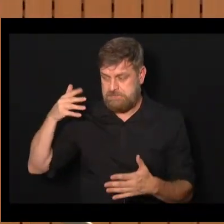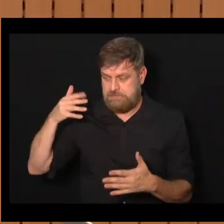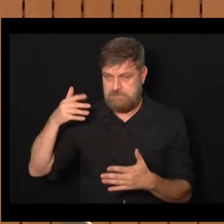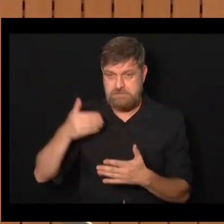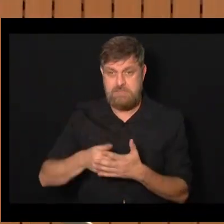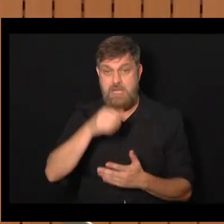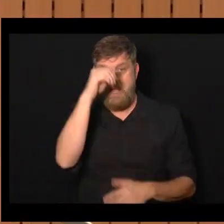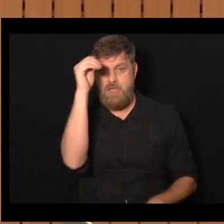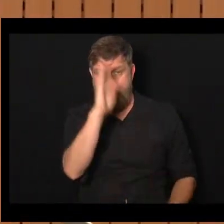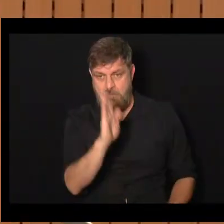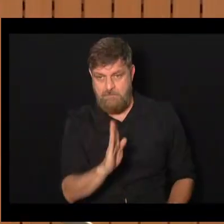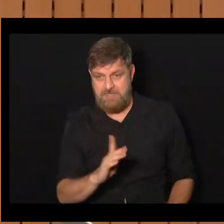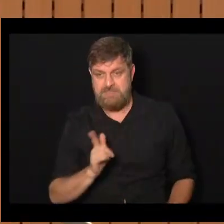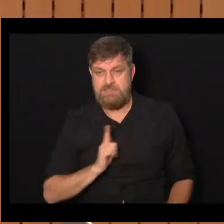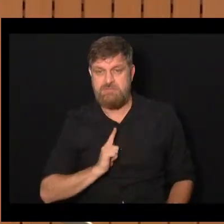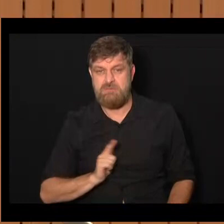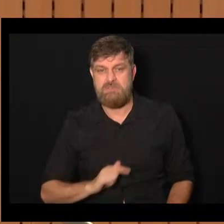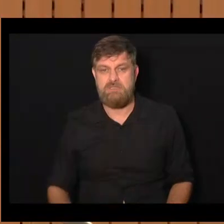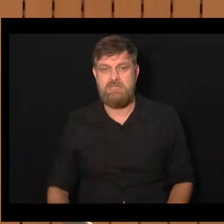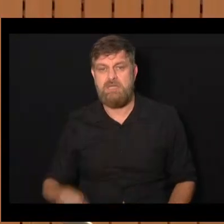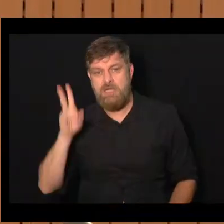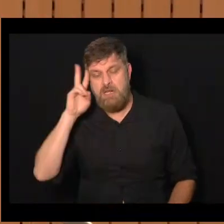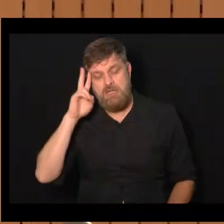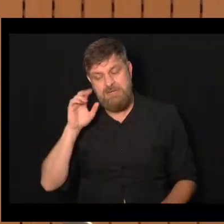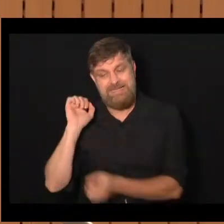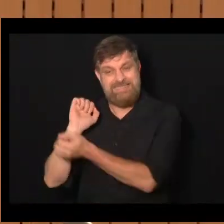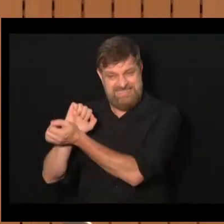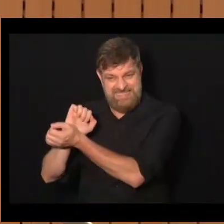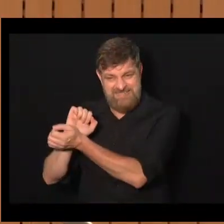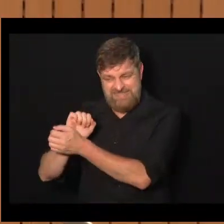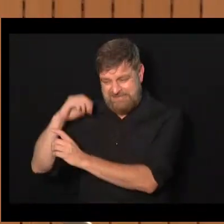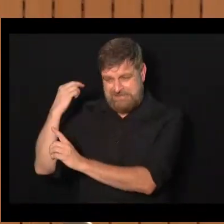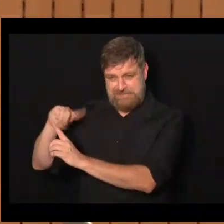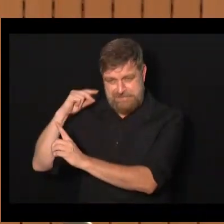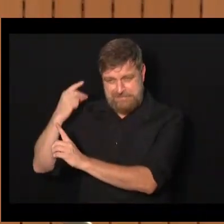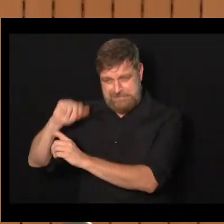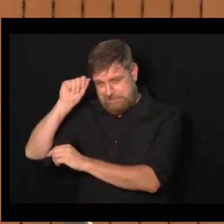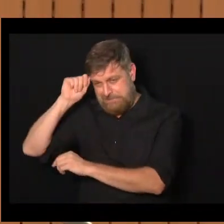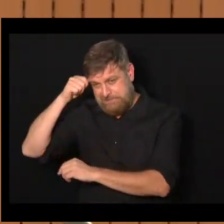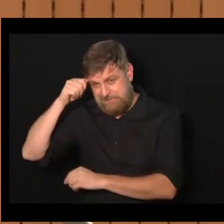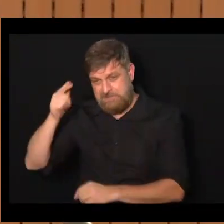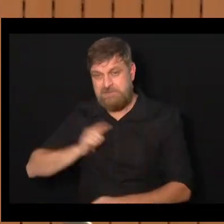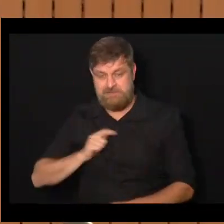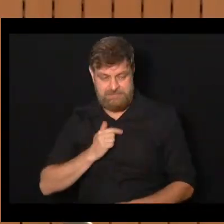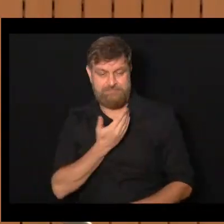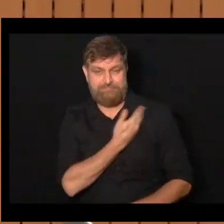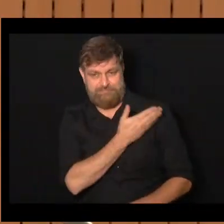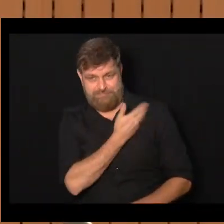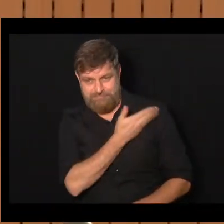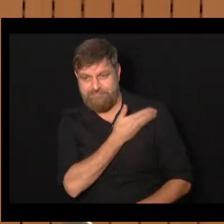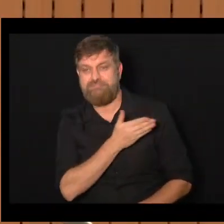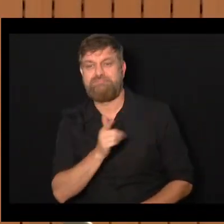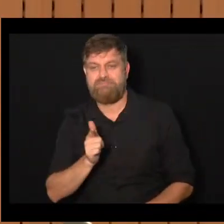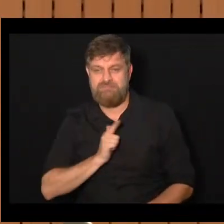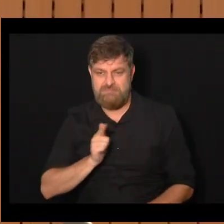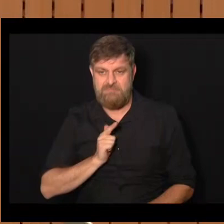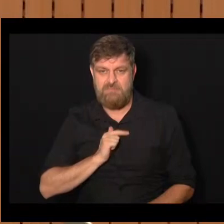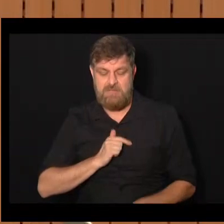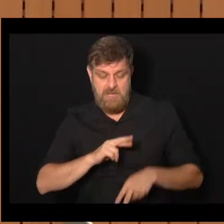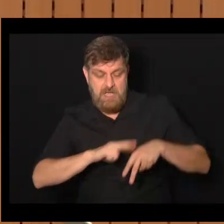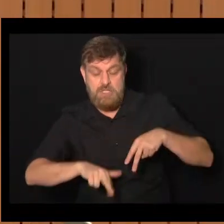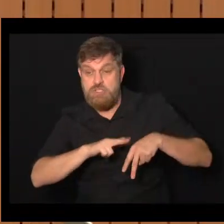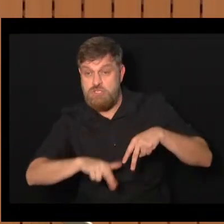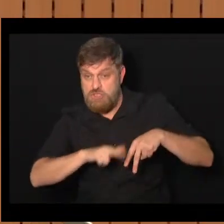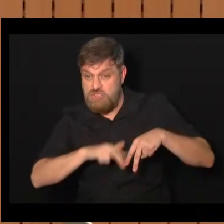país patriarcal, com resquício de escravidão. Isso traz um recorte, inclusive, racial e de gênero